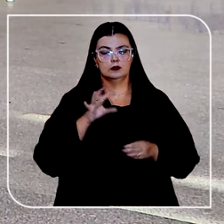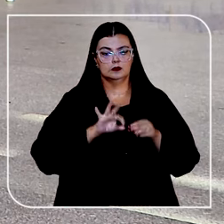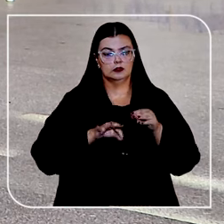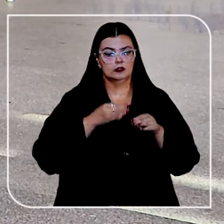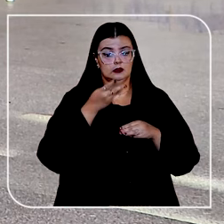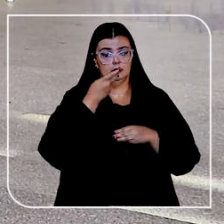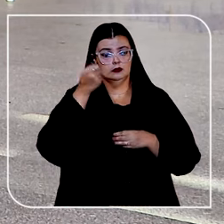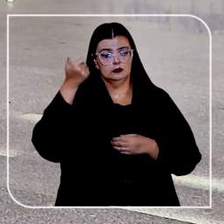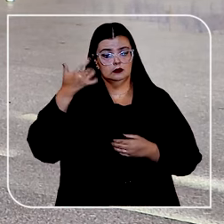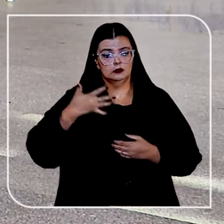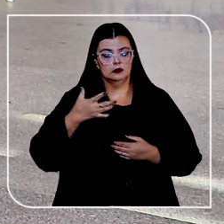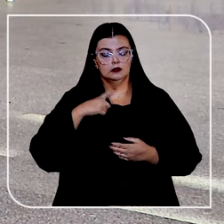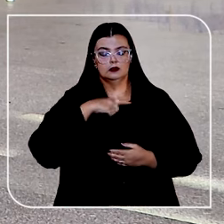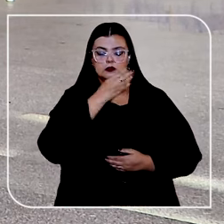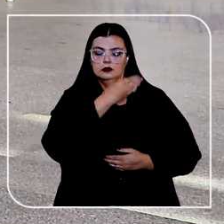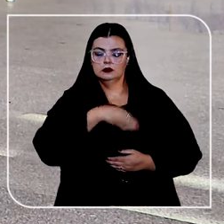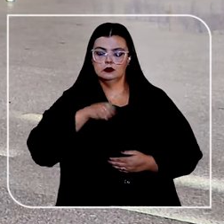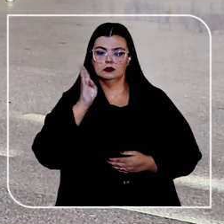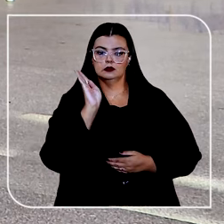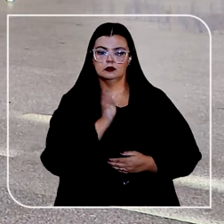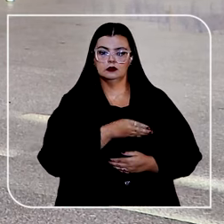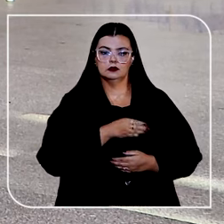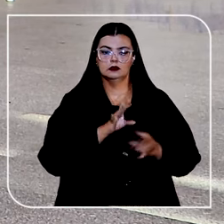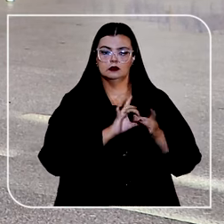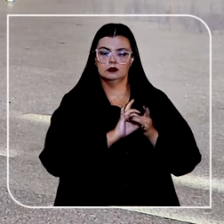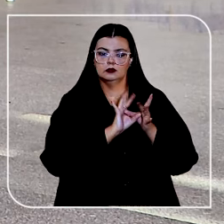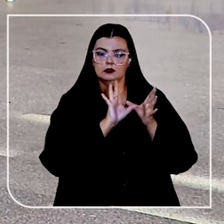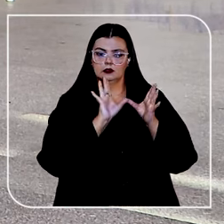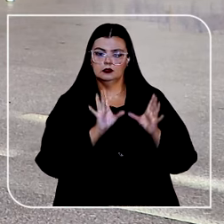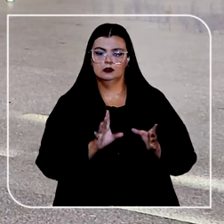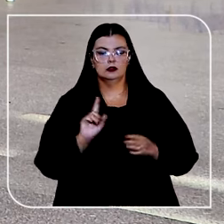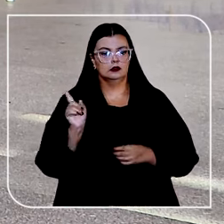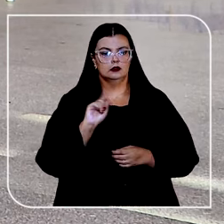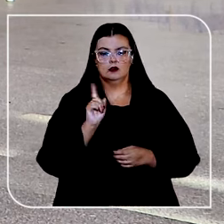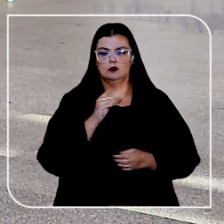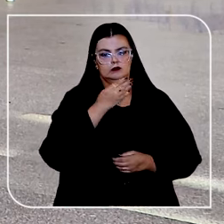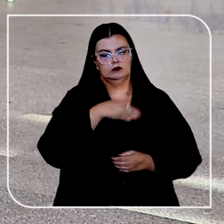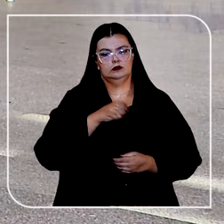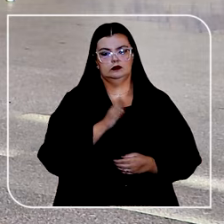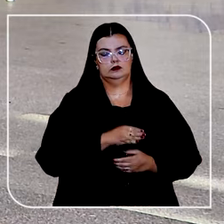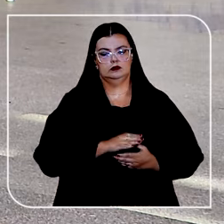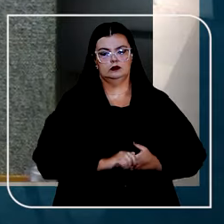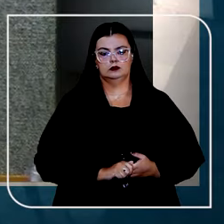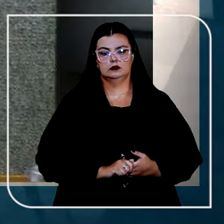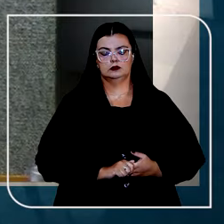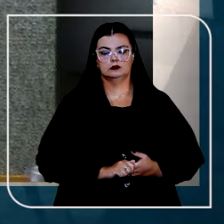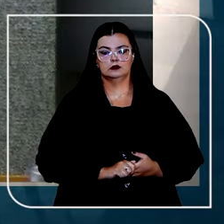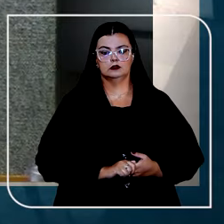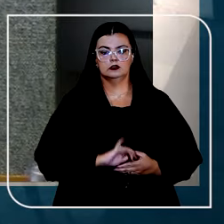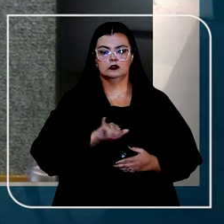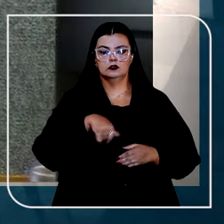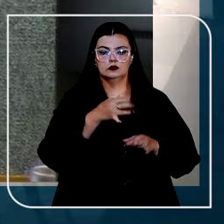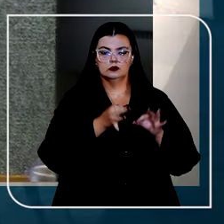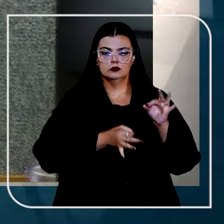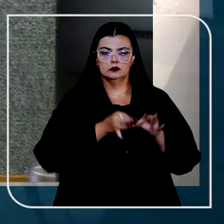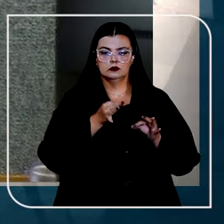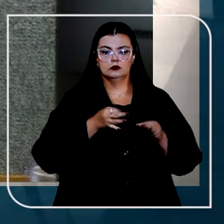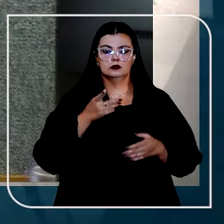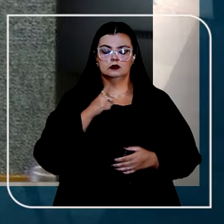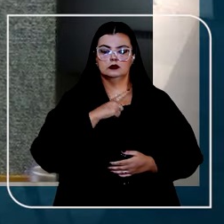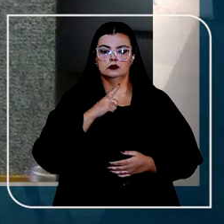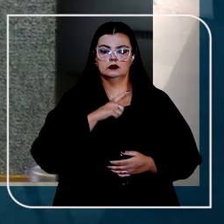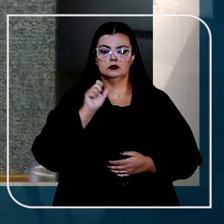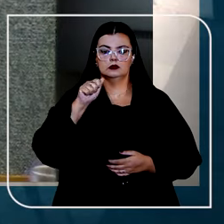o ministro a questão é de anulabilidade da deliberação e não de nulidade ainda no julgamento O